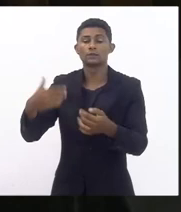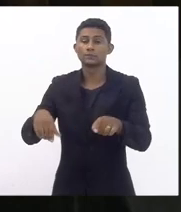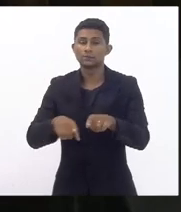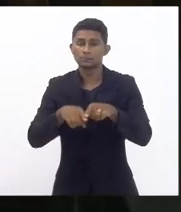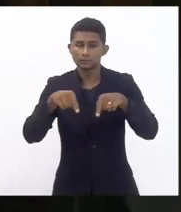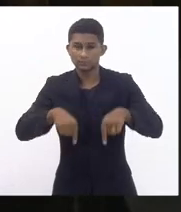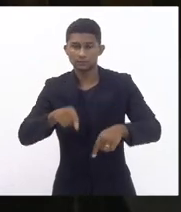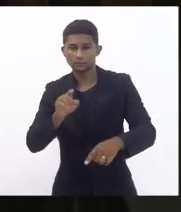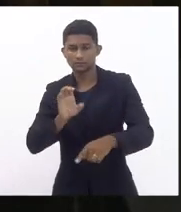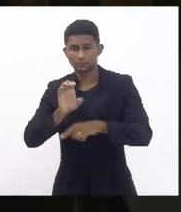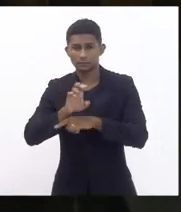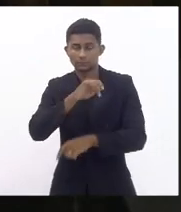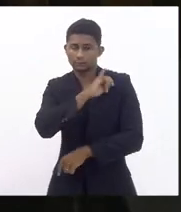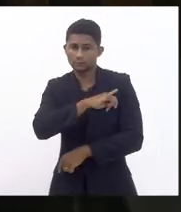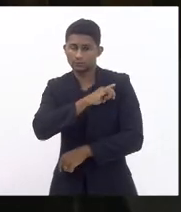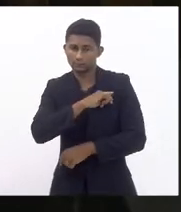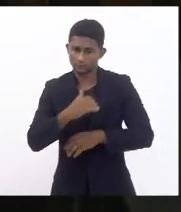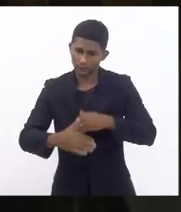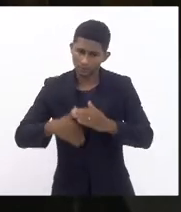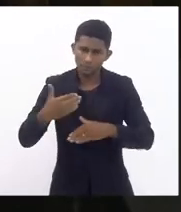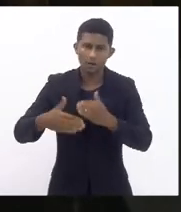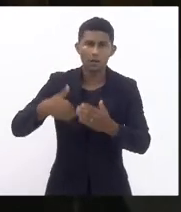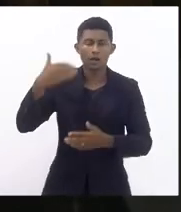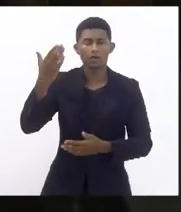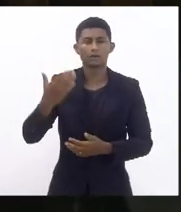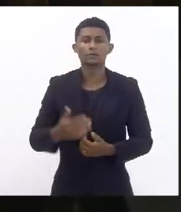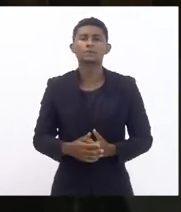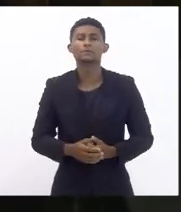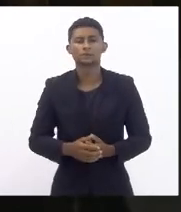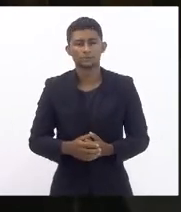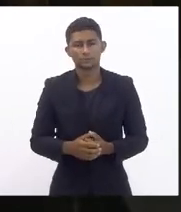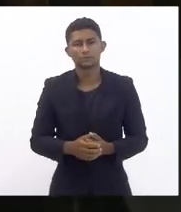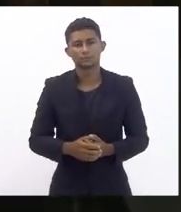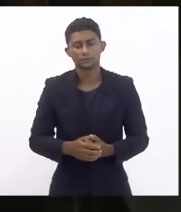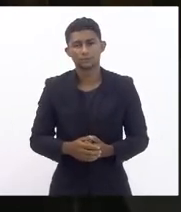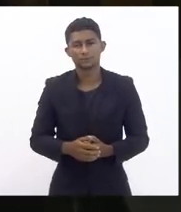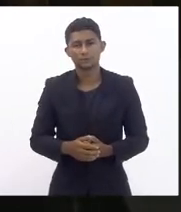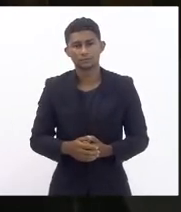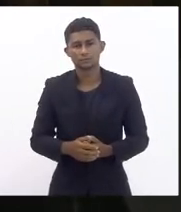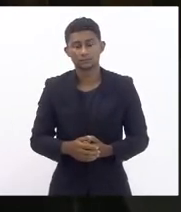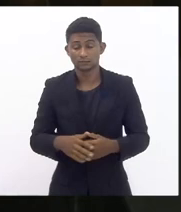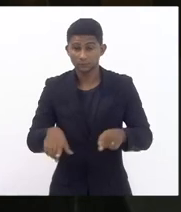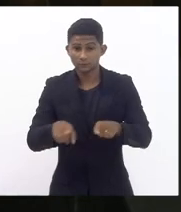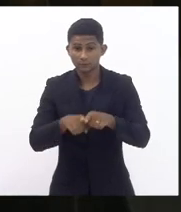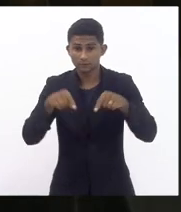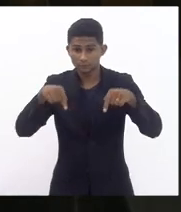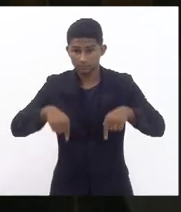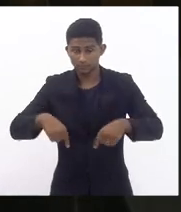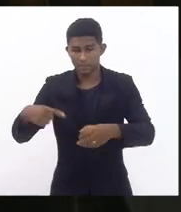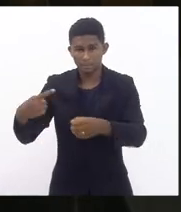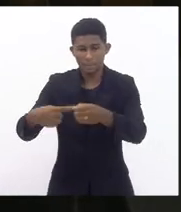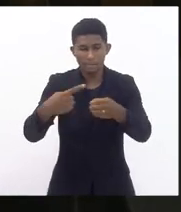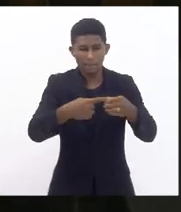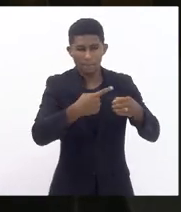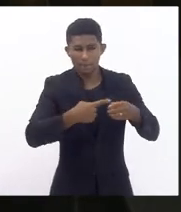estado, com os nossos 92 municípios.